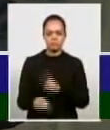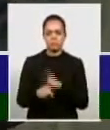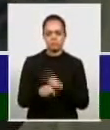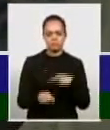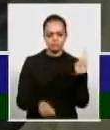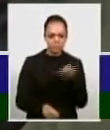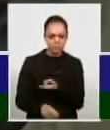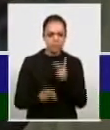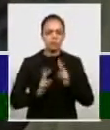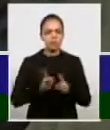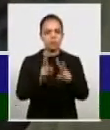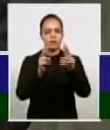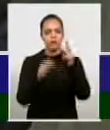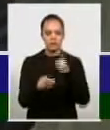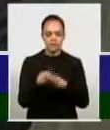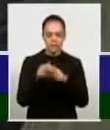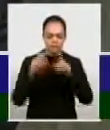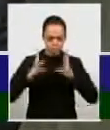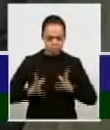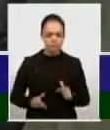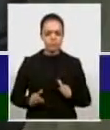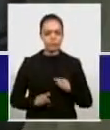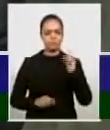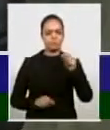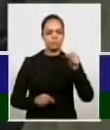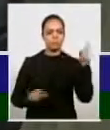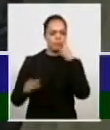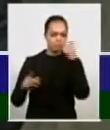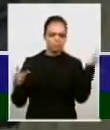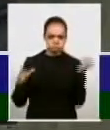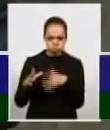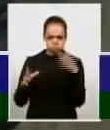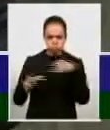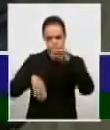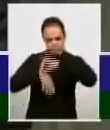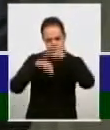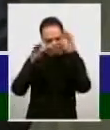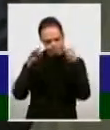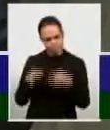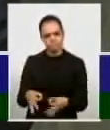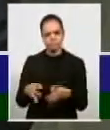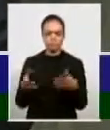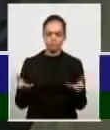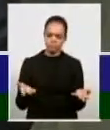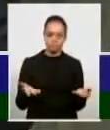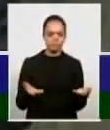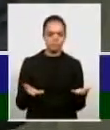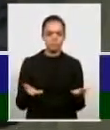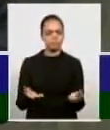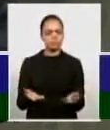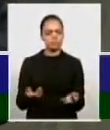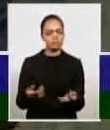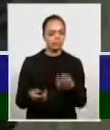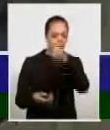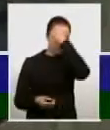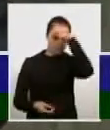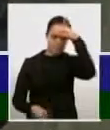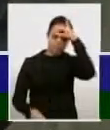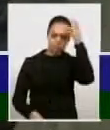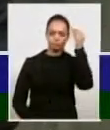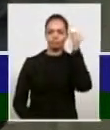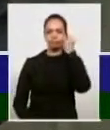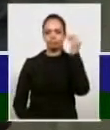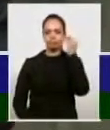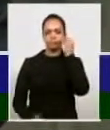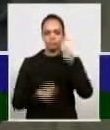Vamos permanecer cidade limpa, depositar os seus lixos nos locais adequados. A prefeitura tenta